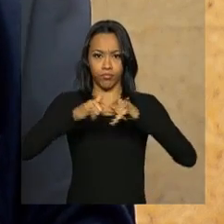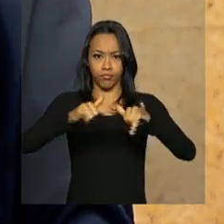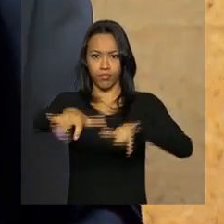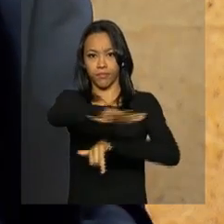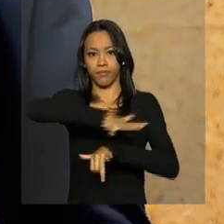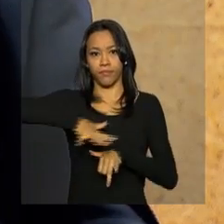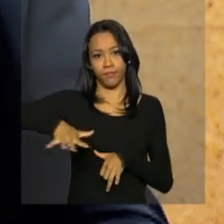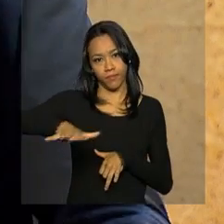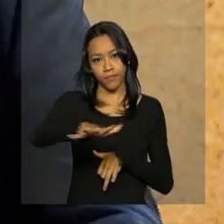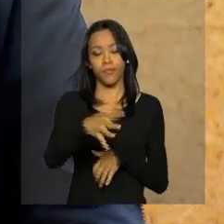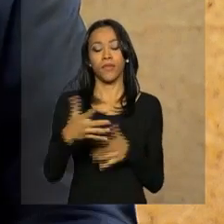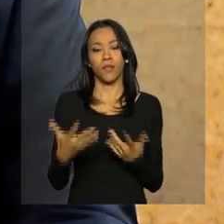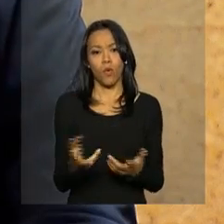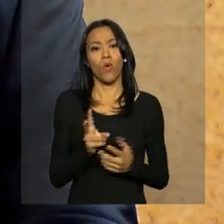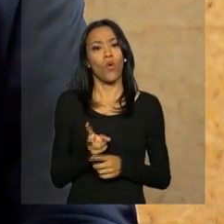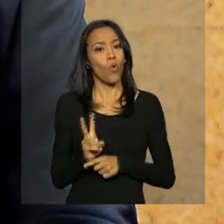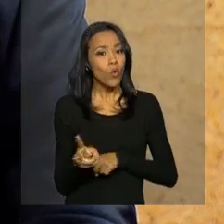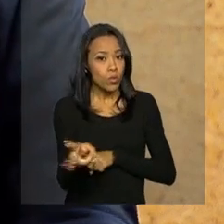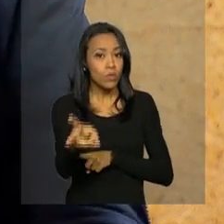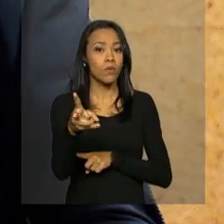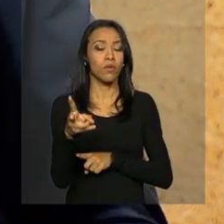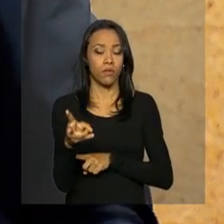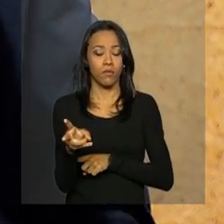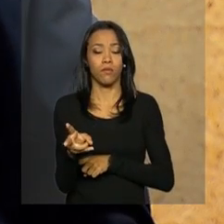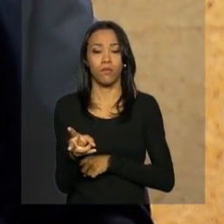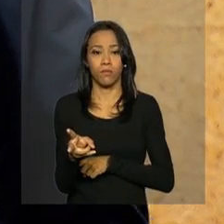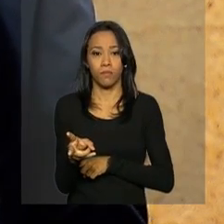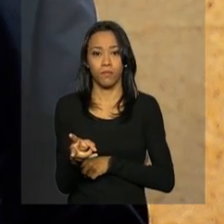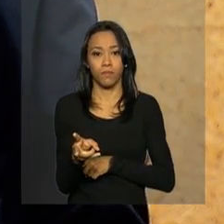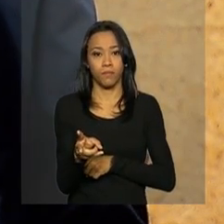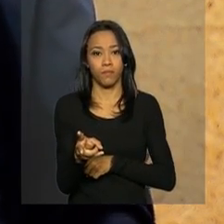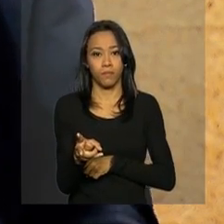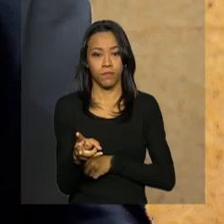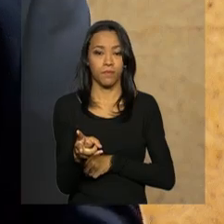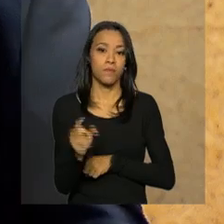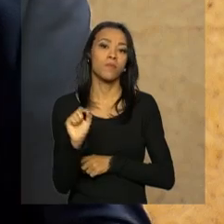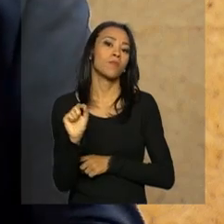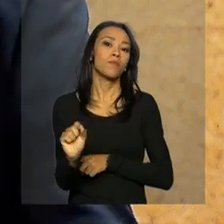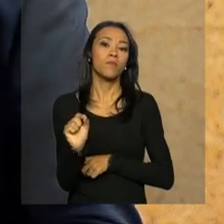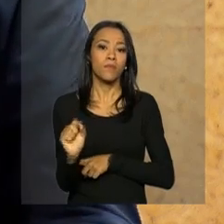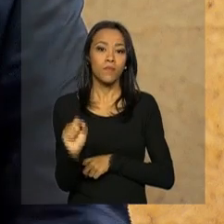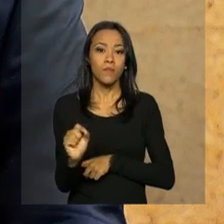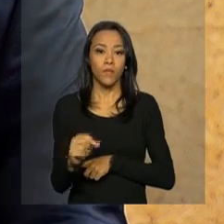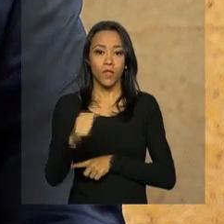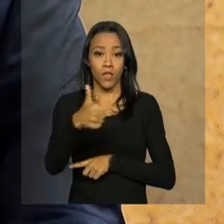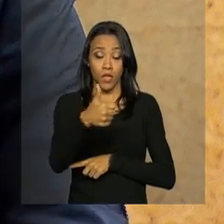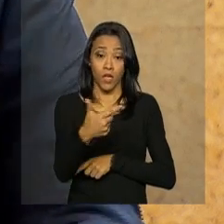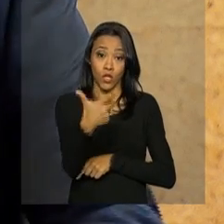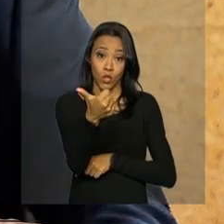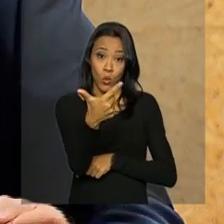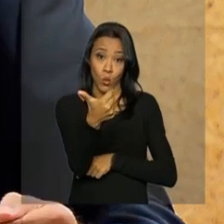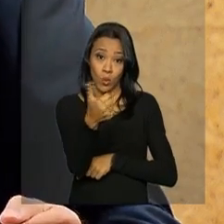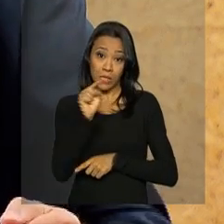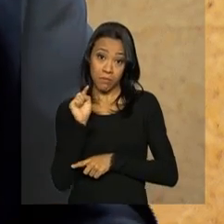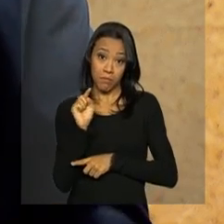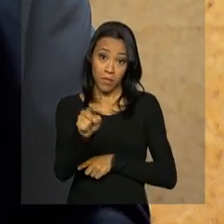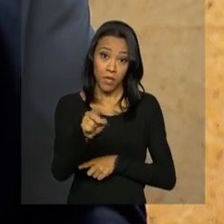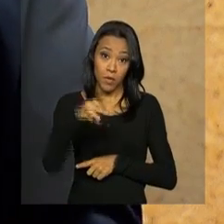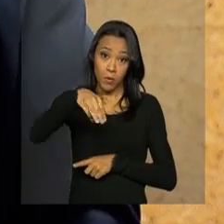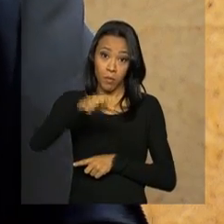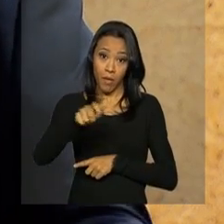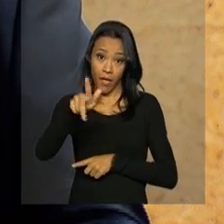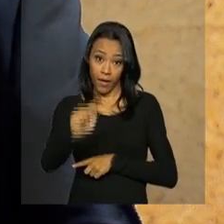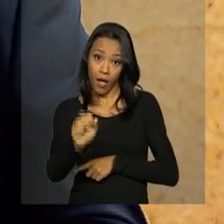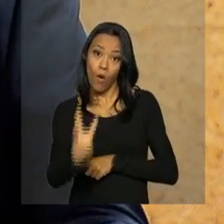Continuará ligado no sistema 12 mil megawatts de